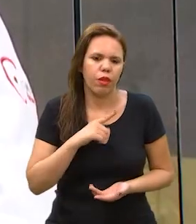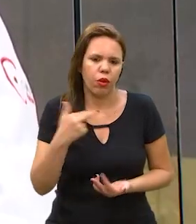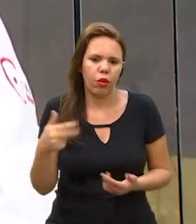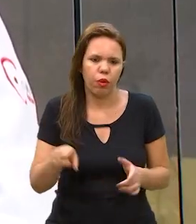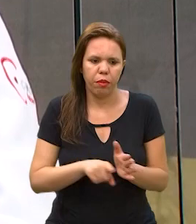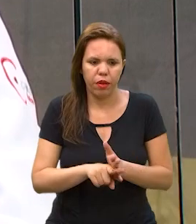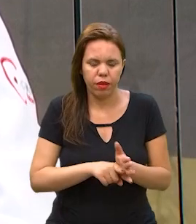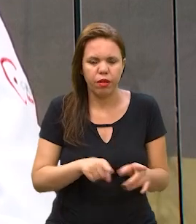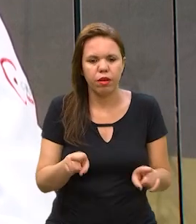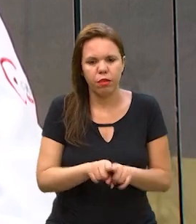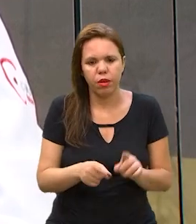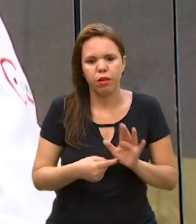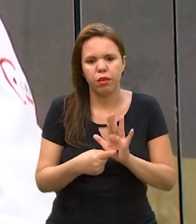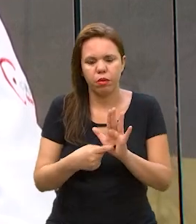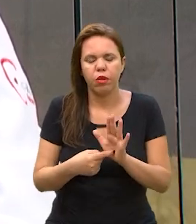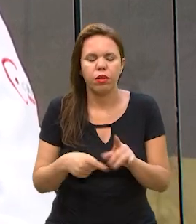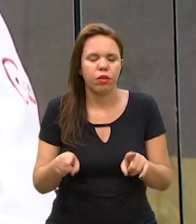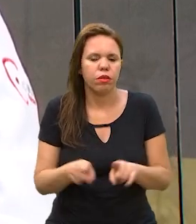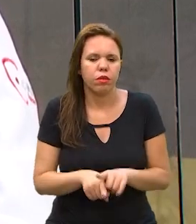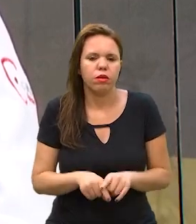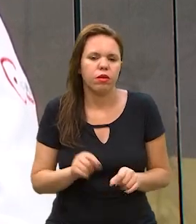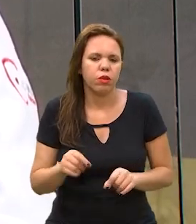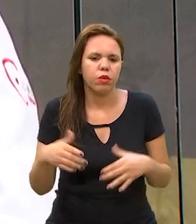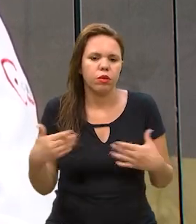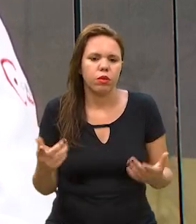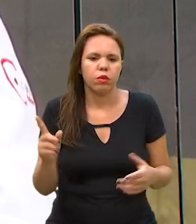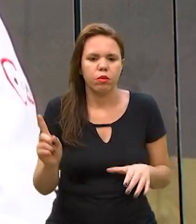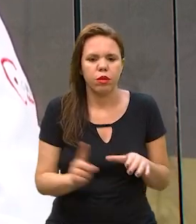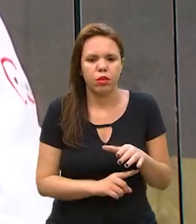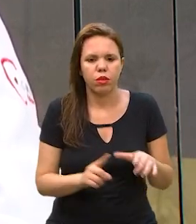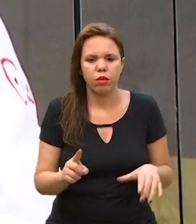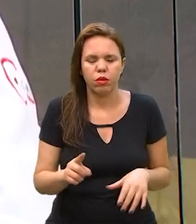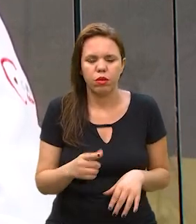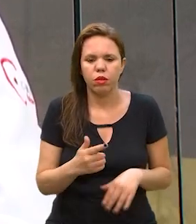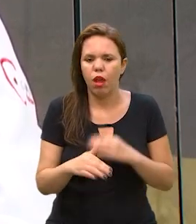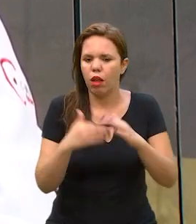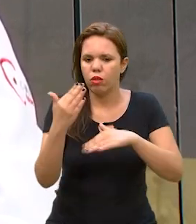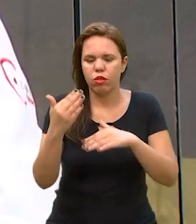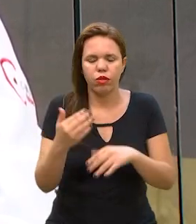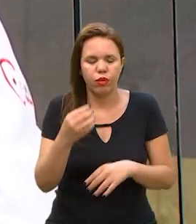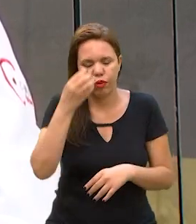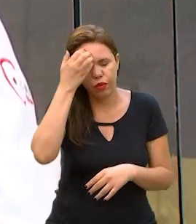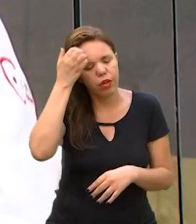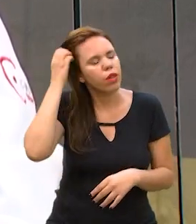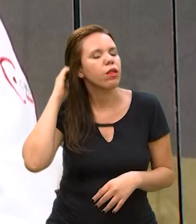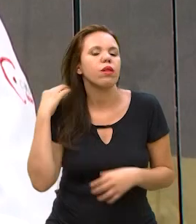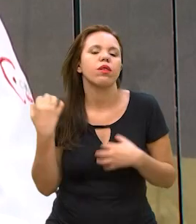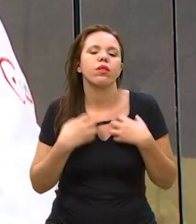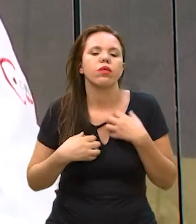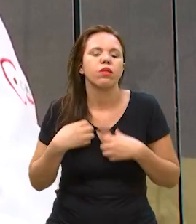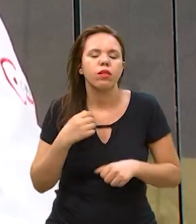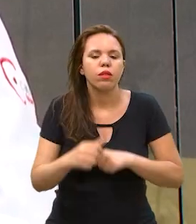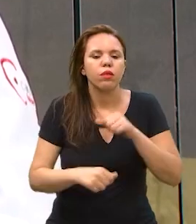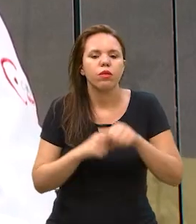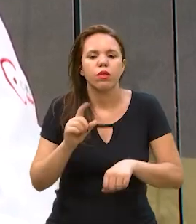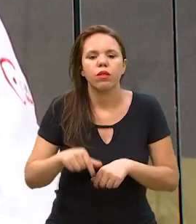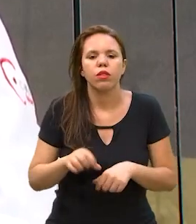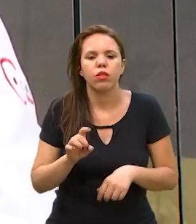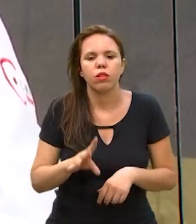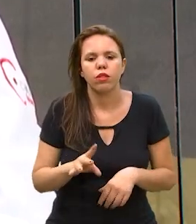outra pesquisa que mostra também que quando um paciente ainda não desenvolveu sintomas e as alterações que ele tem são